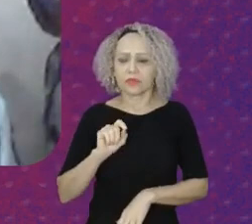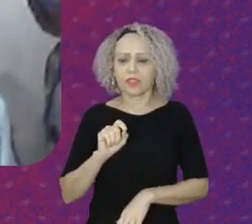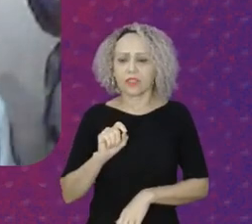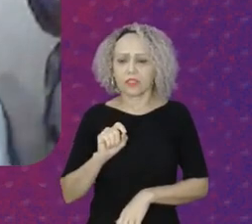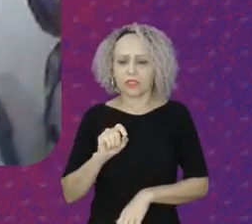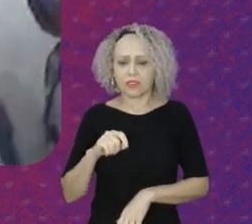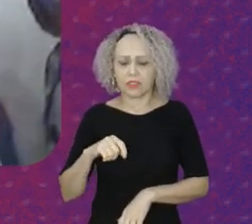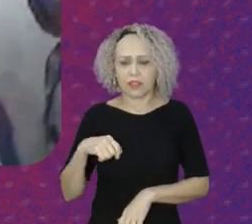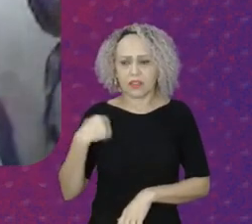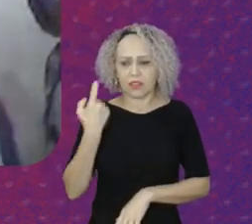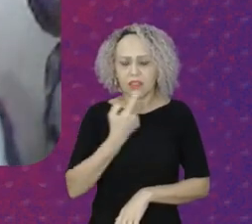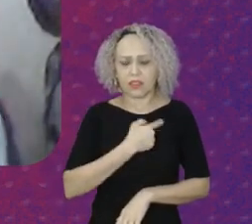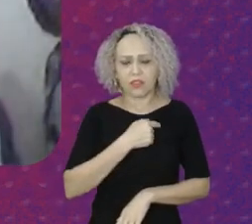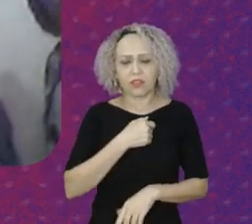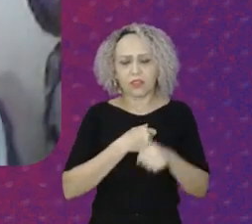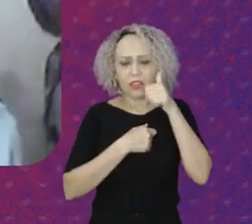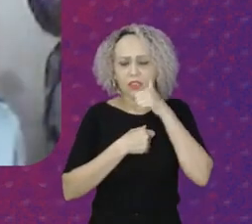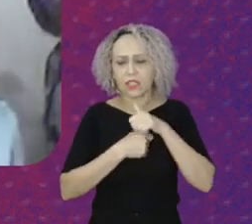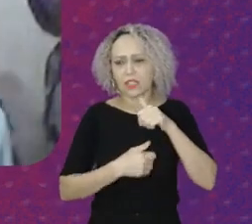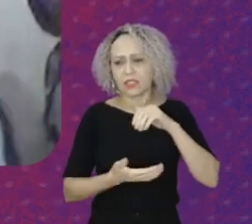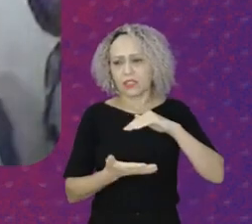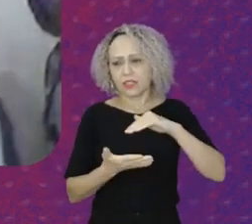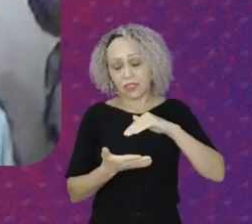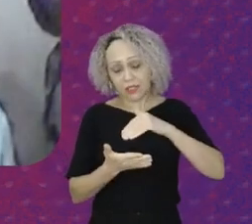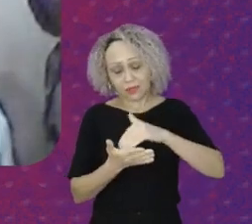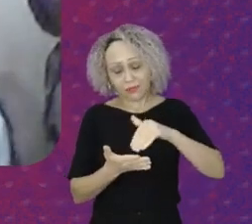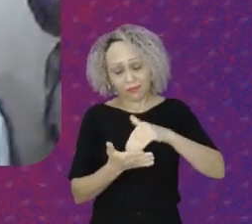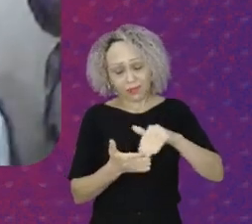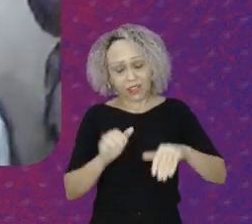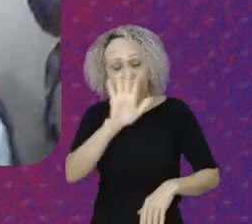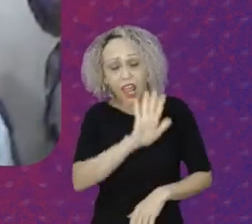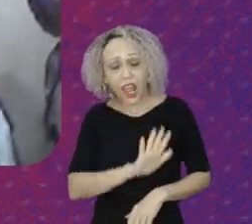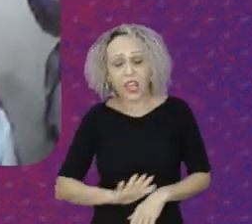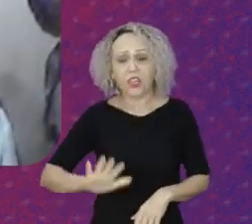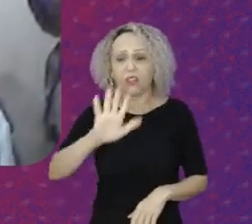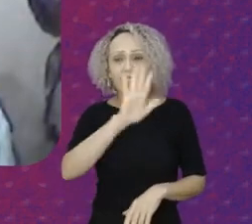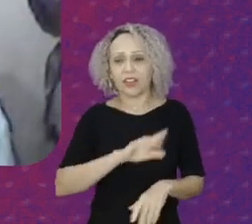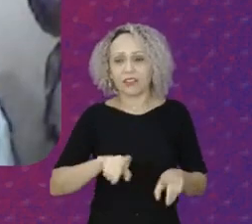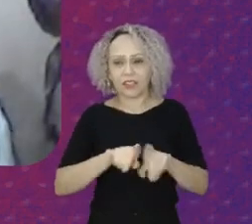a nossa secretária nacional, que foi candidata também como